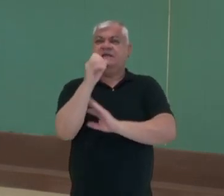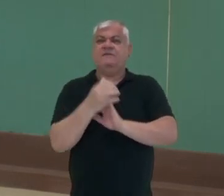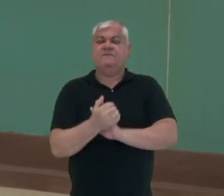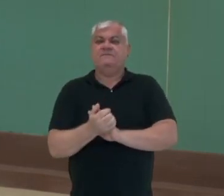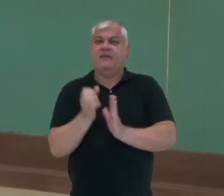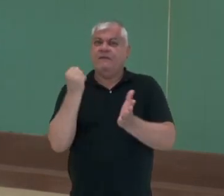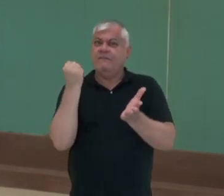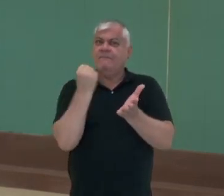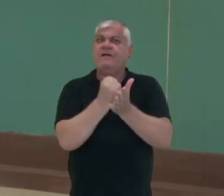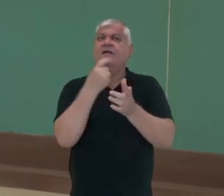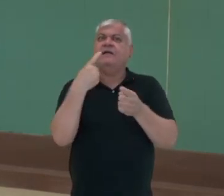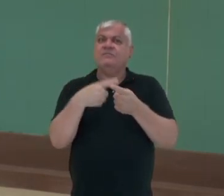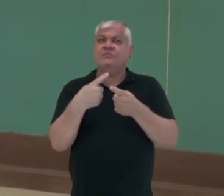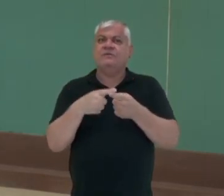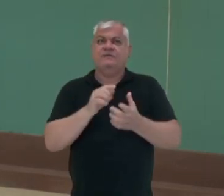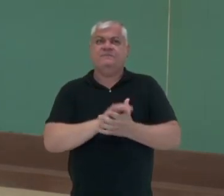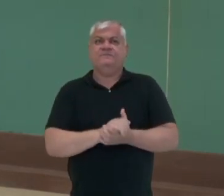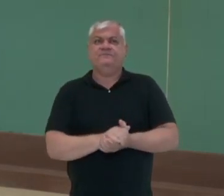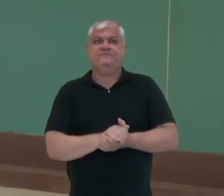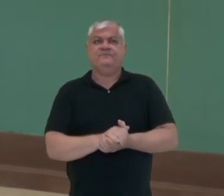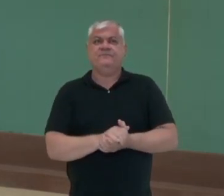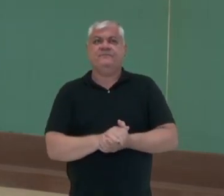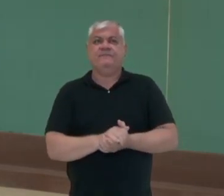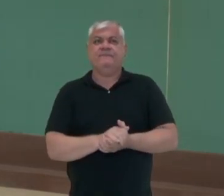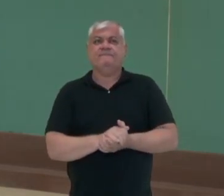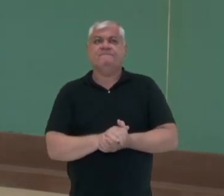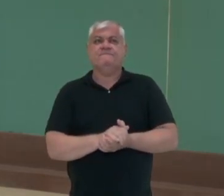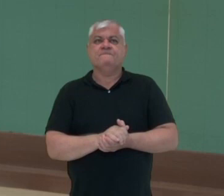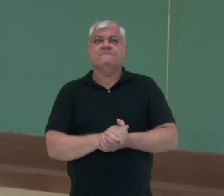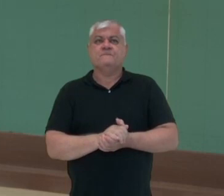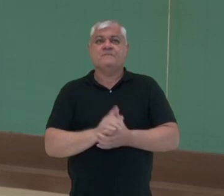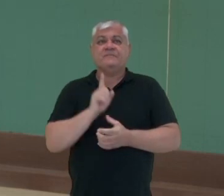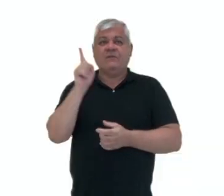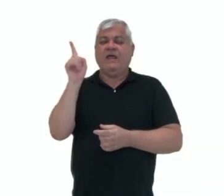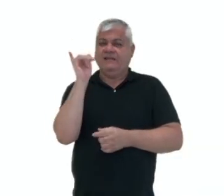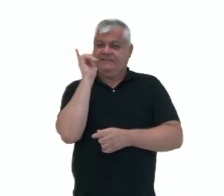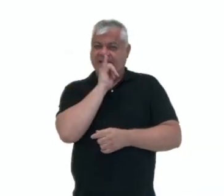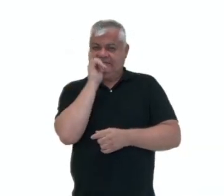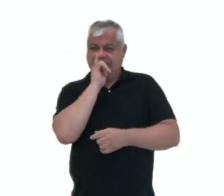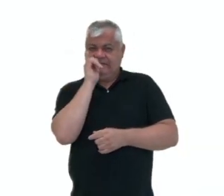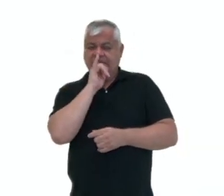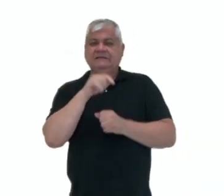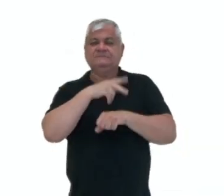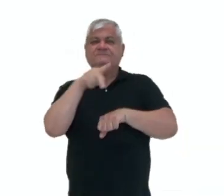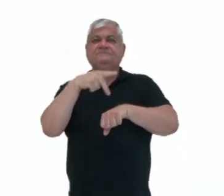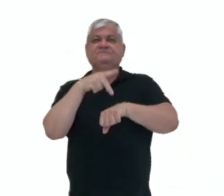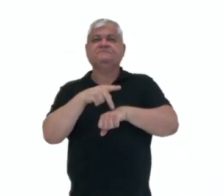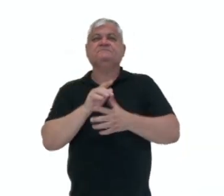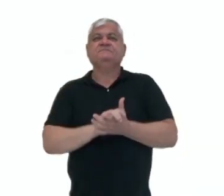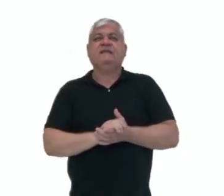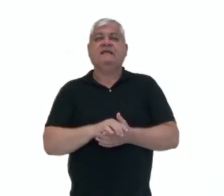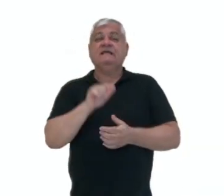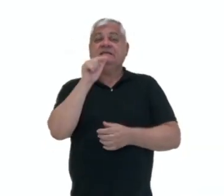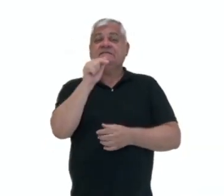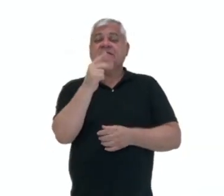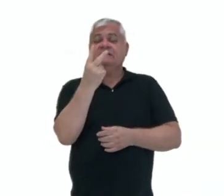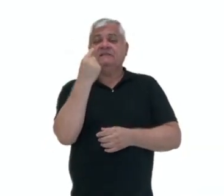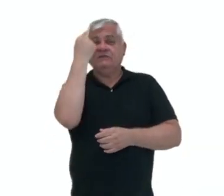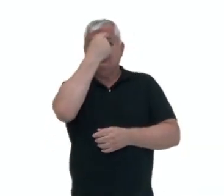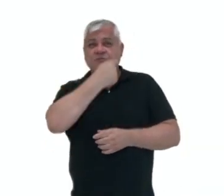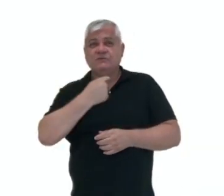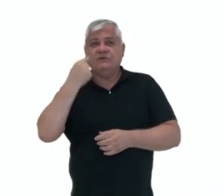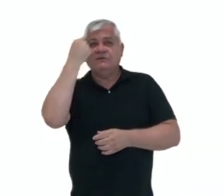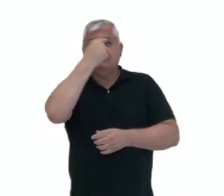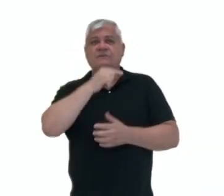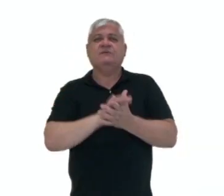marcada por um detalhe que já vou falar para vocês. Gallery Studio de Morra, Nápoles, Itália, mesa com 72 itens, 6 horas que teve